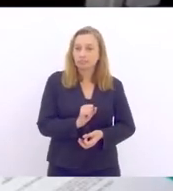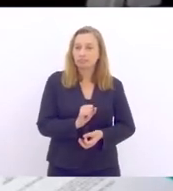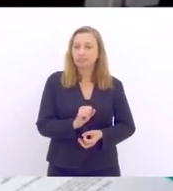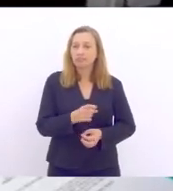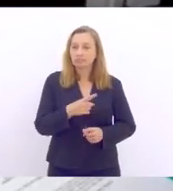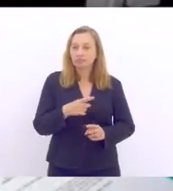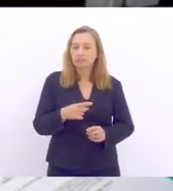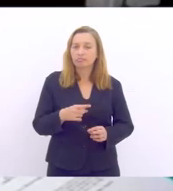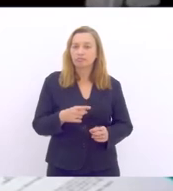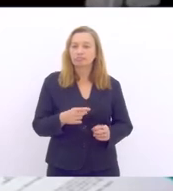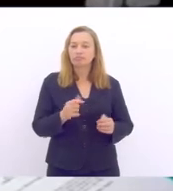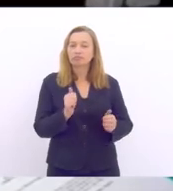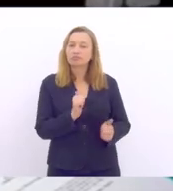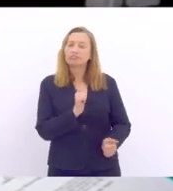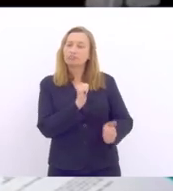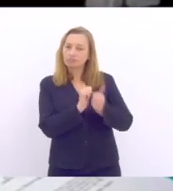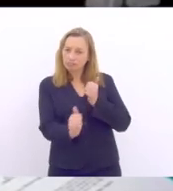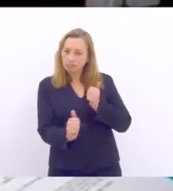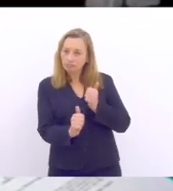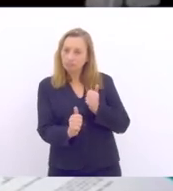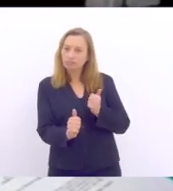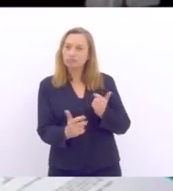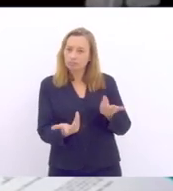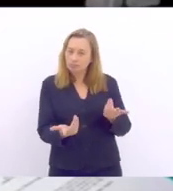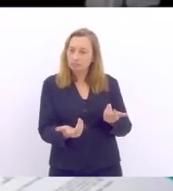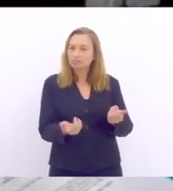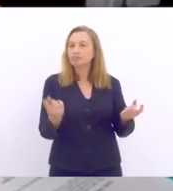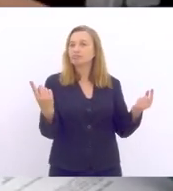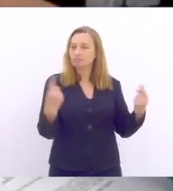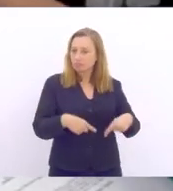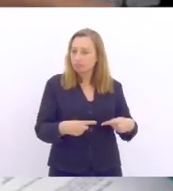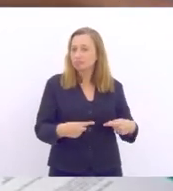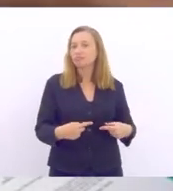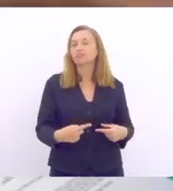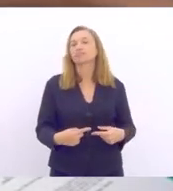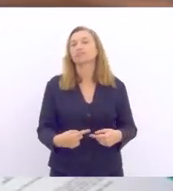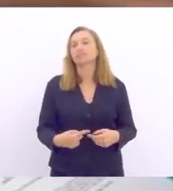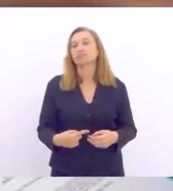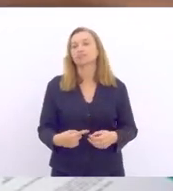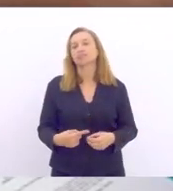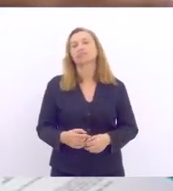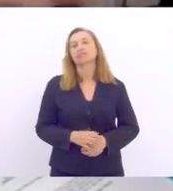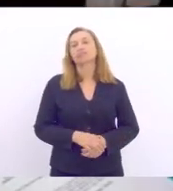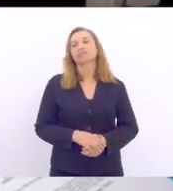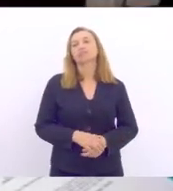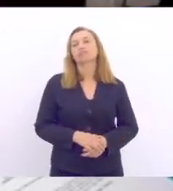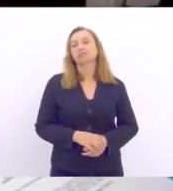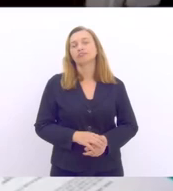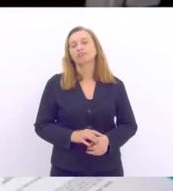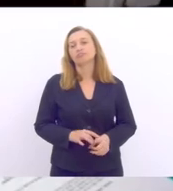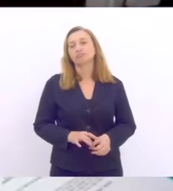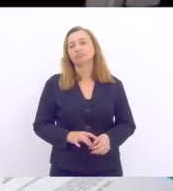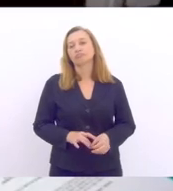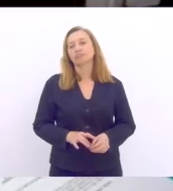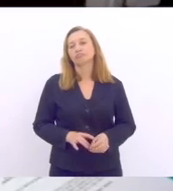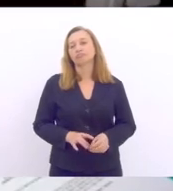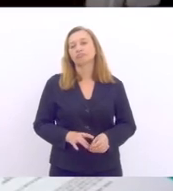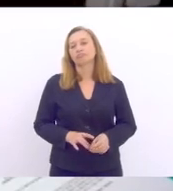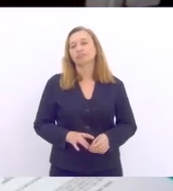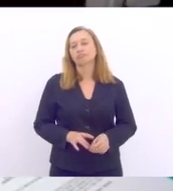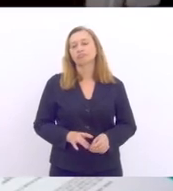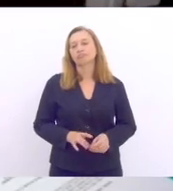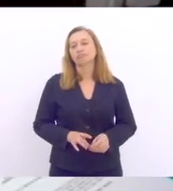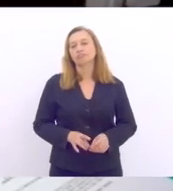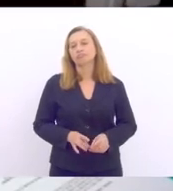torno de um jogo, em torno de um campeonato, em torno de um certame esportivo. E, nesse momento,